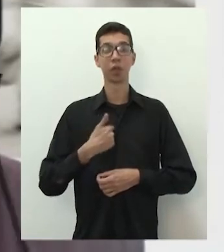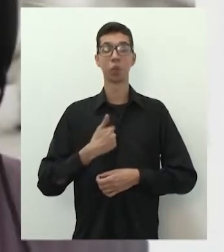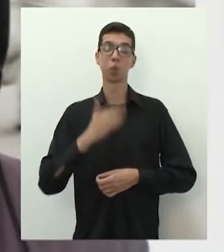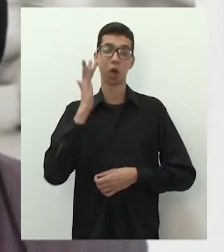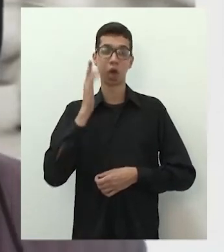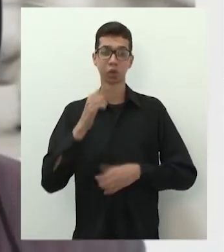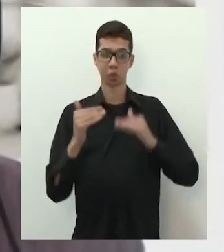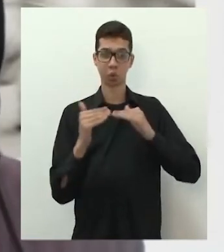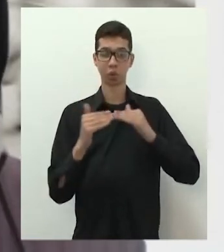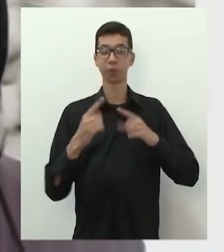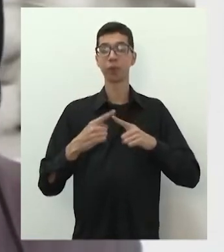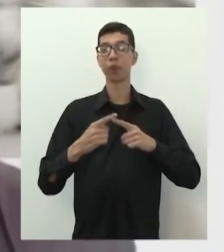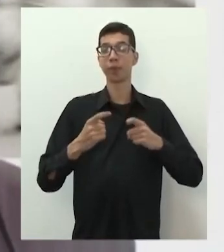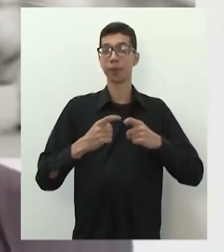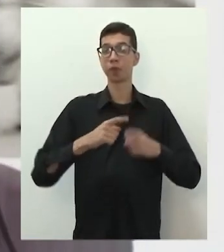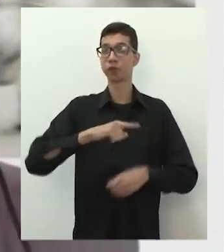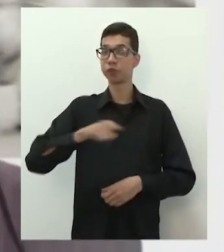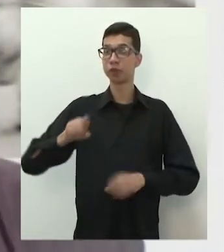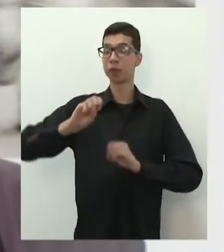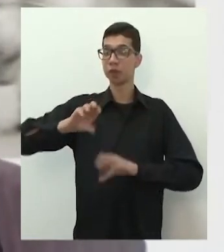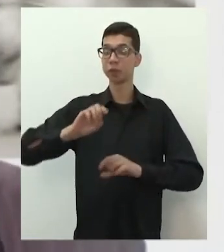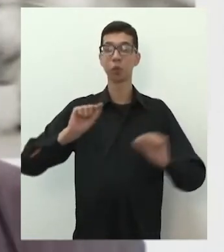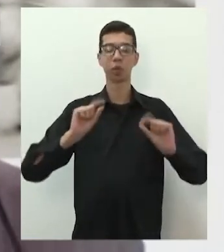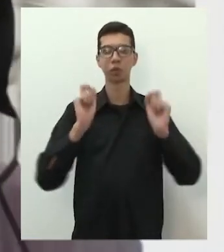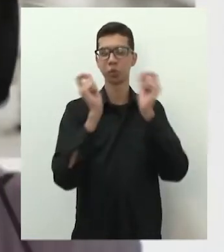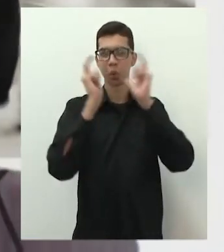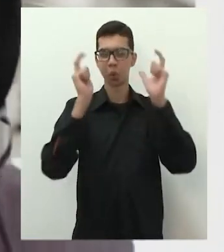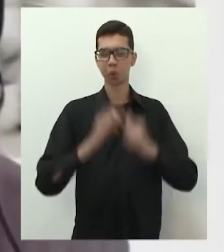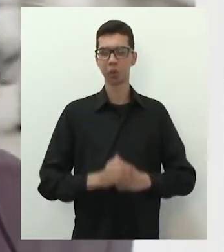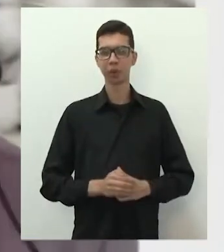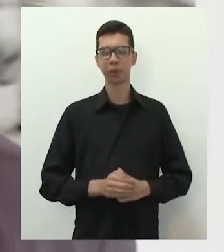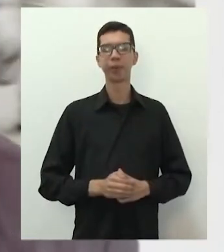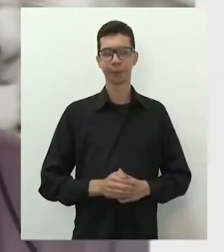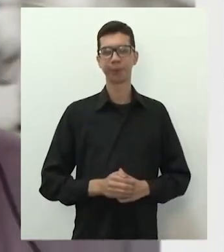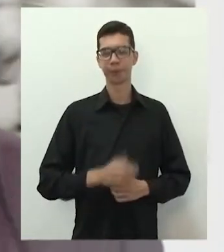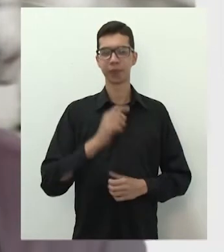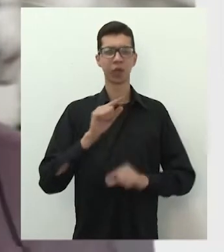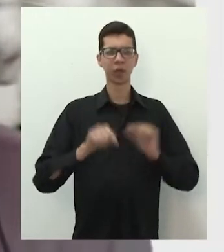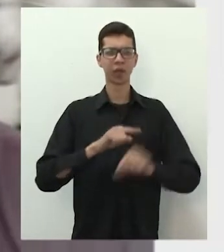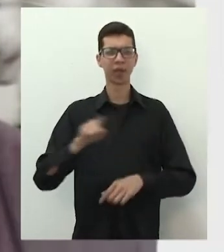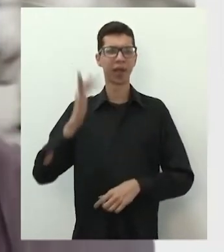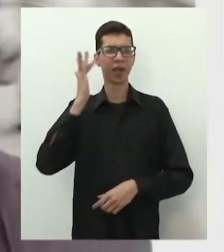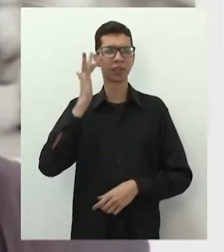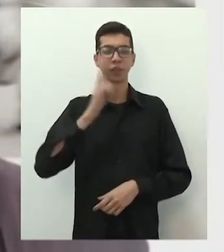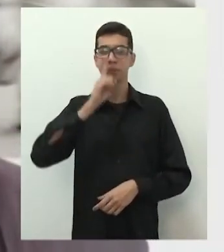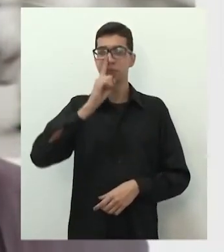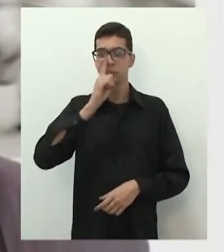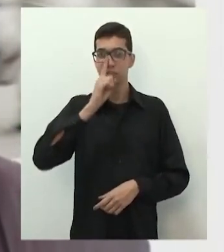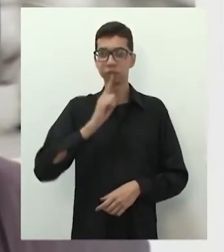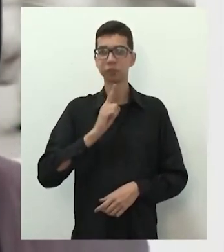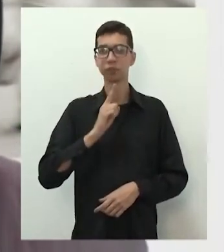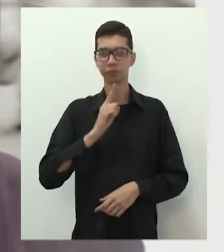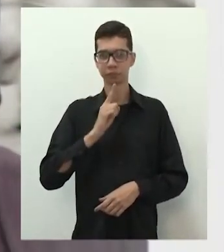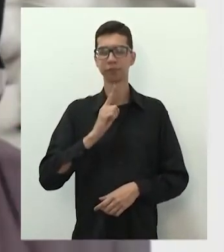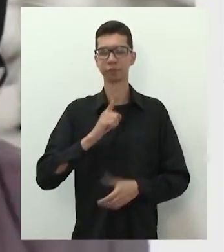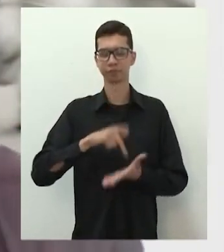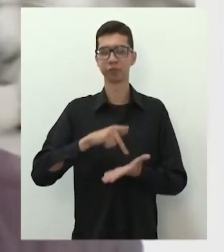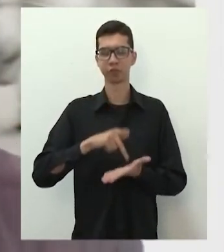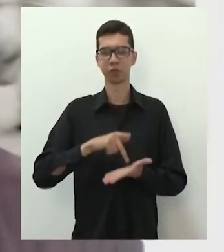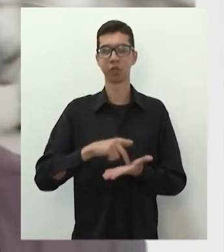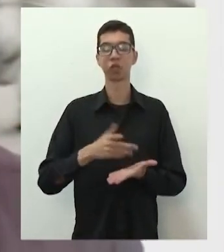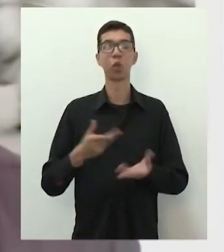comportamento anoréxico. Você vai se espantar com esse número. Você vai se espantar com o número de curtidas, de likes, de